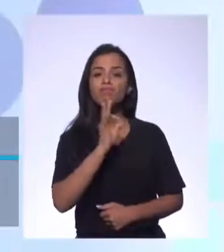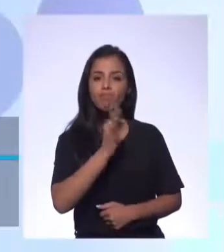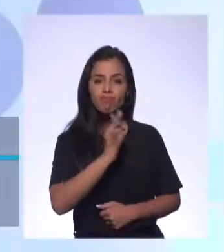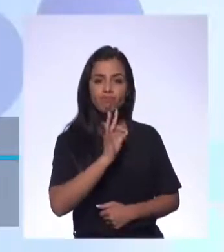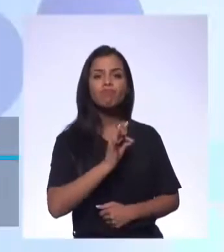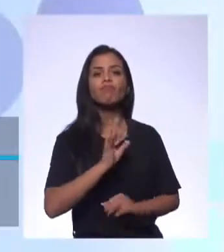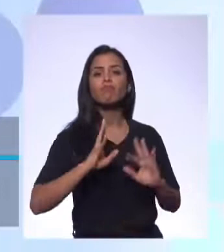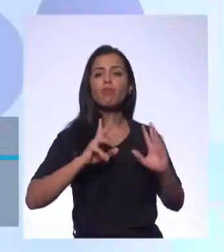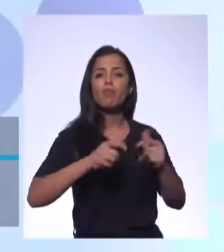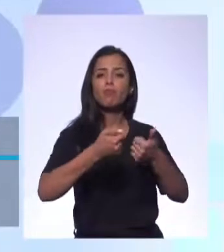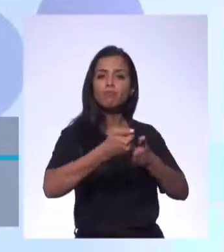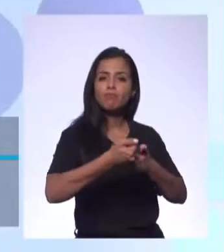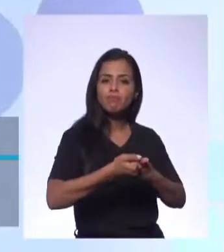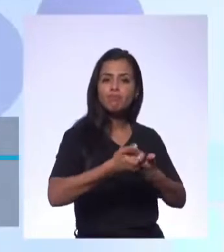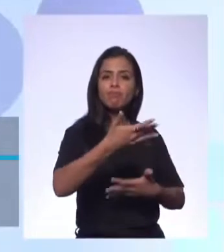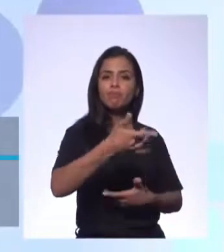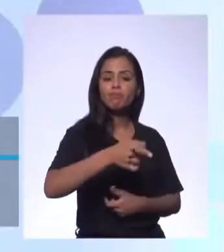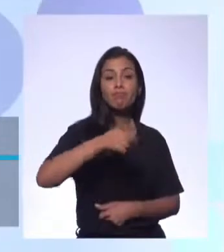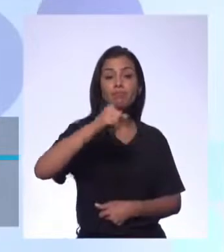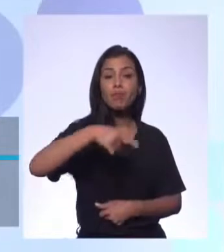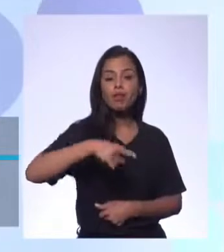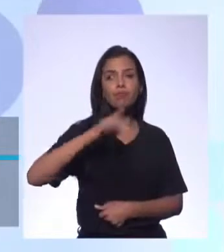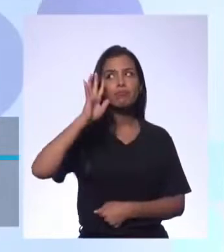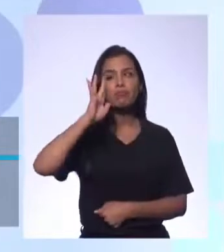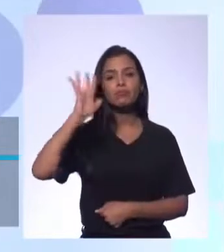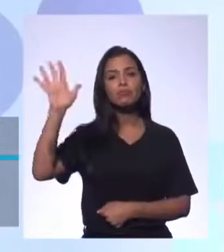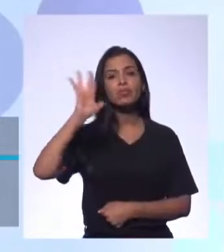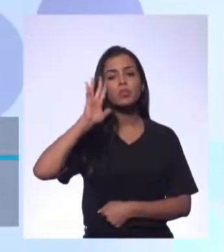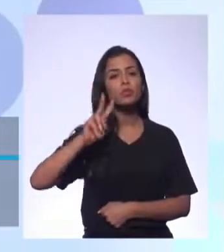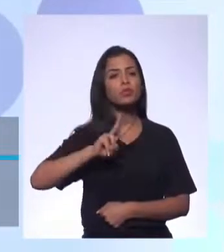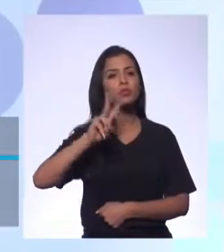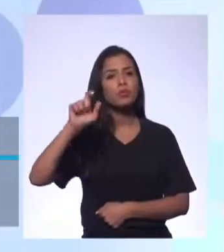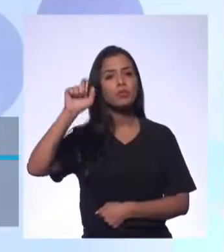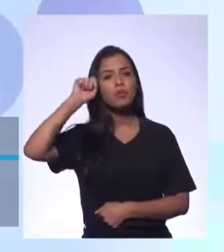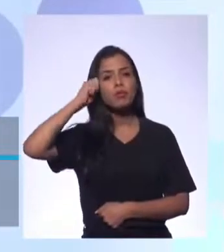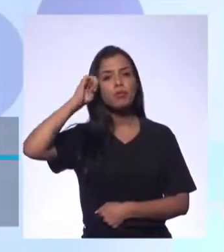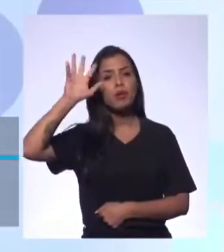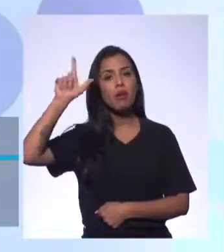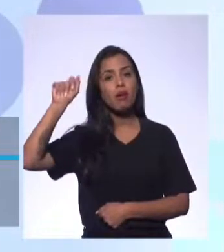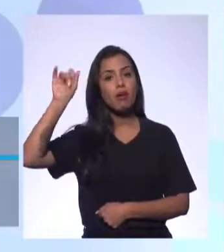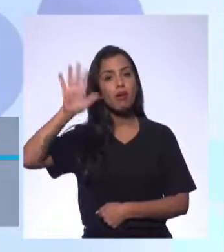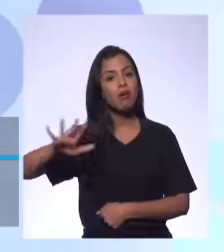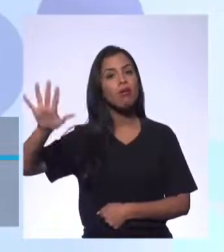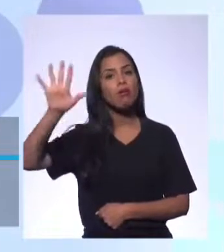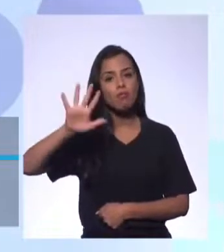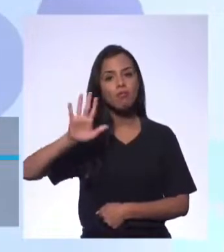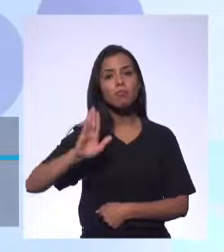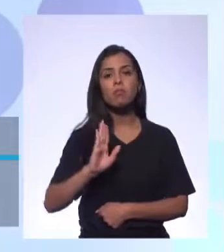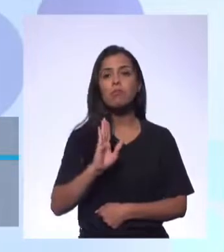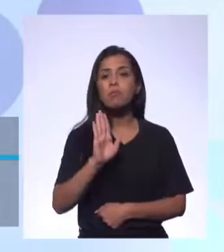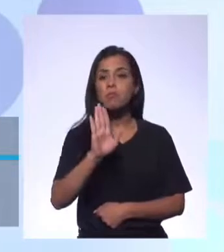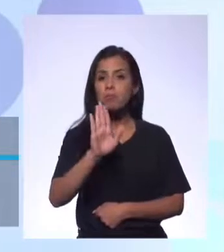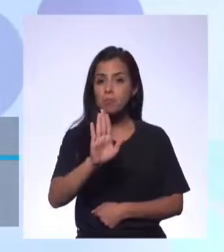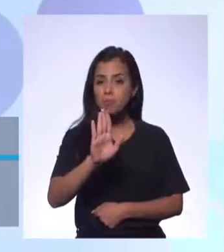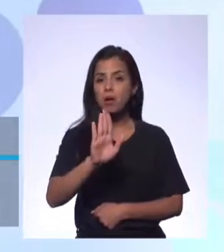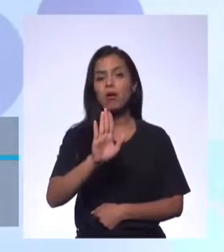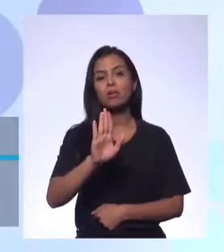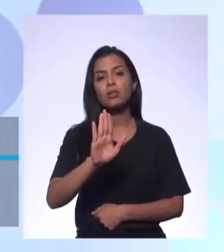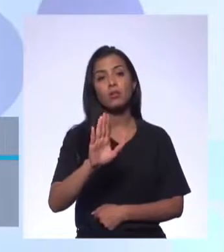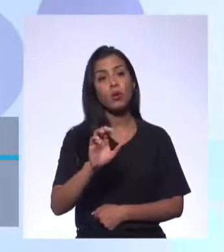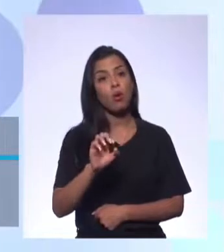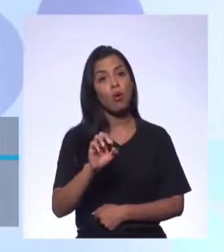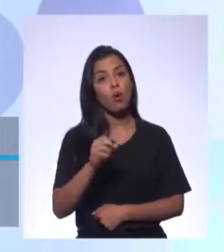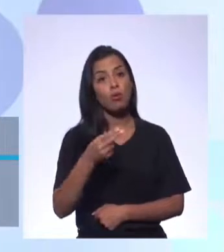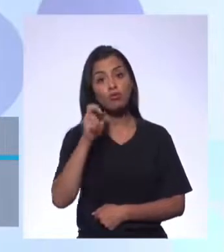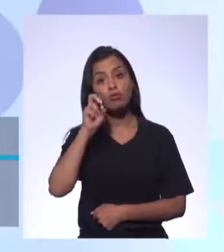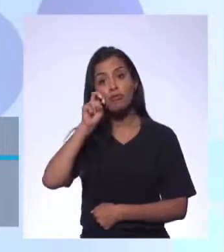essas questões levantadas, elas permeiam o nosso imaginário sobre o continente africano, Mas é aquela coisa, parece que ou a gente